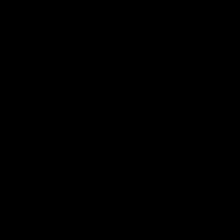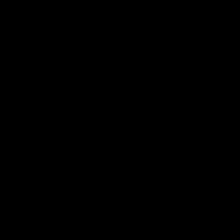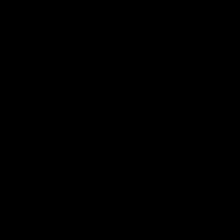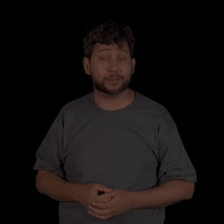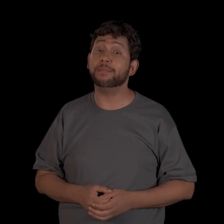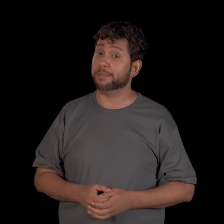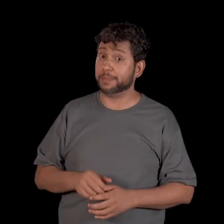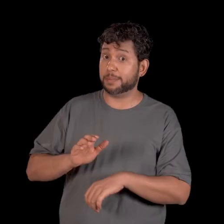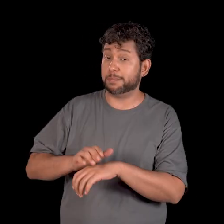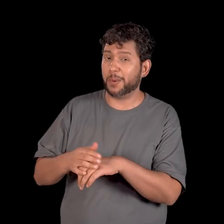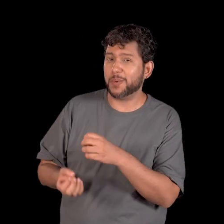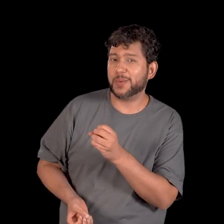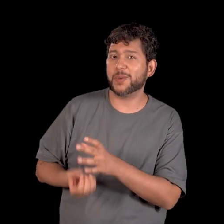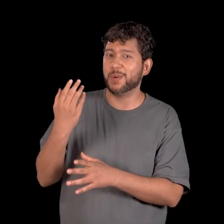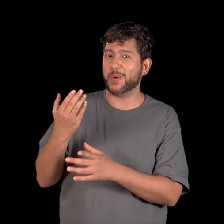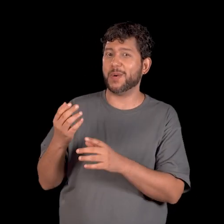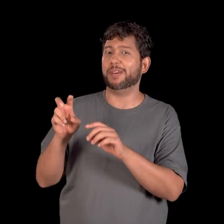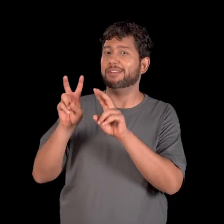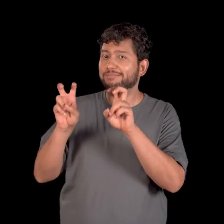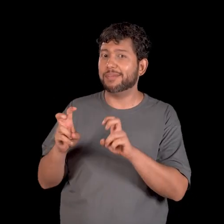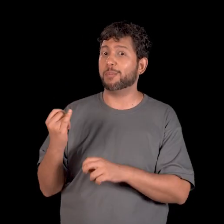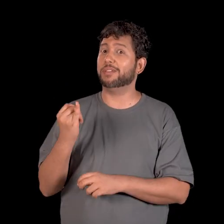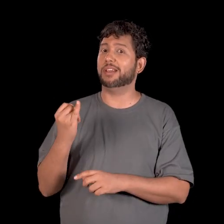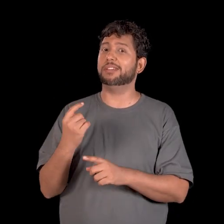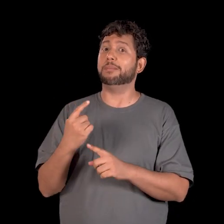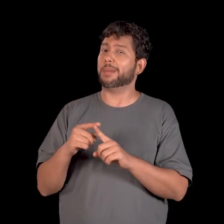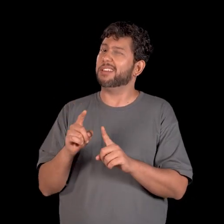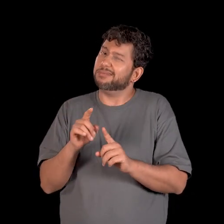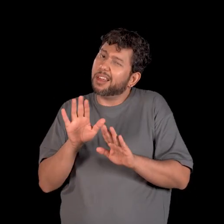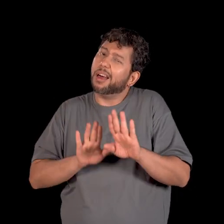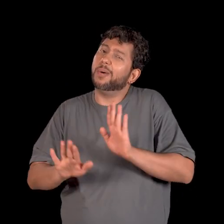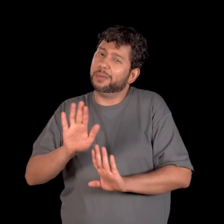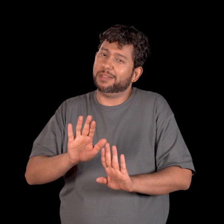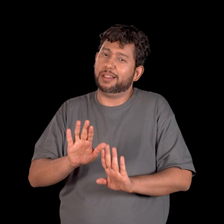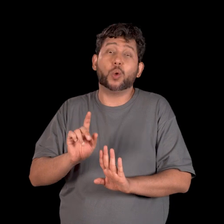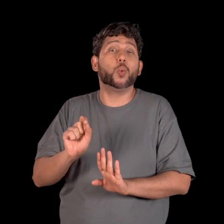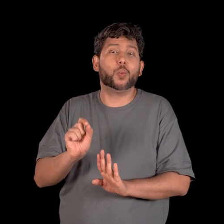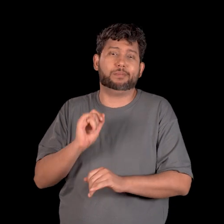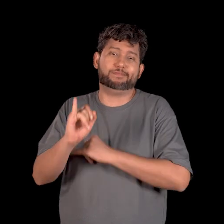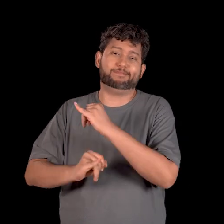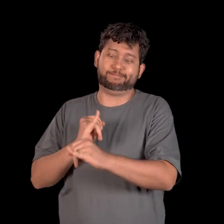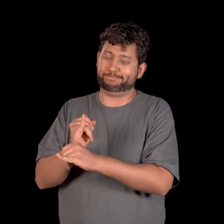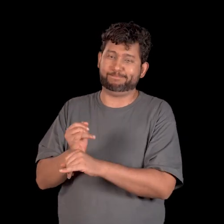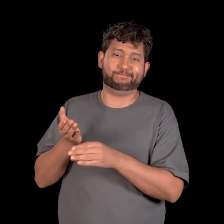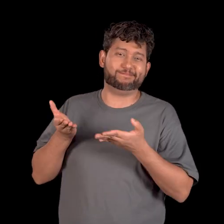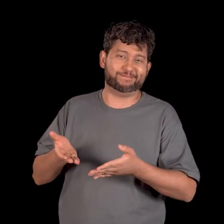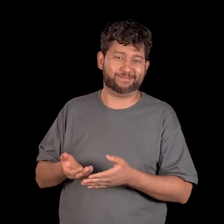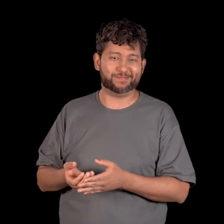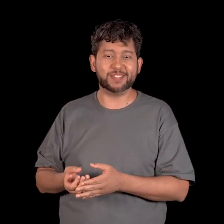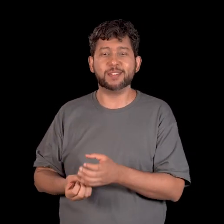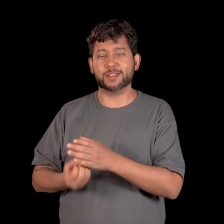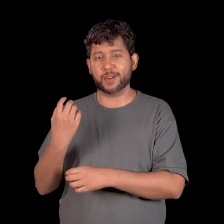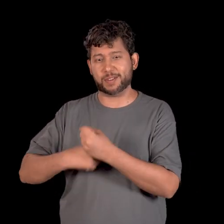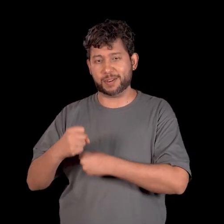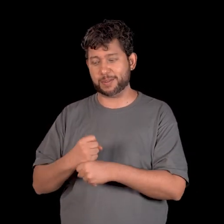exposições? Nesse contexto da interação social, surgiu uma ferramenta ágil, porém nem sempre segura: a